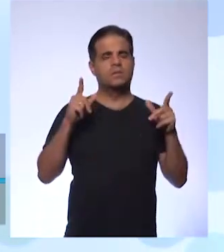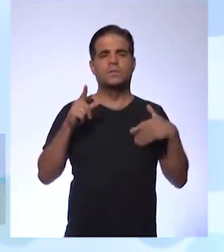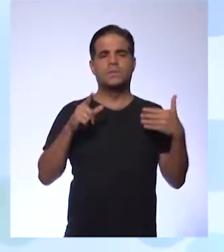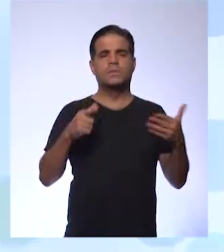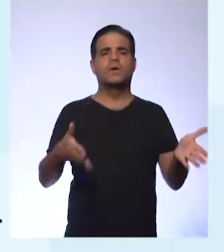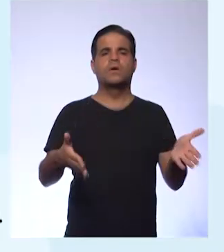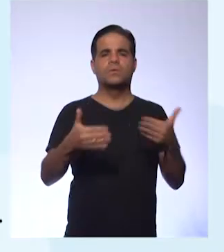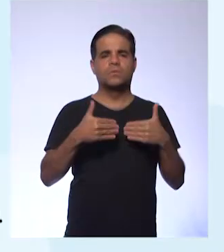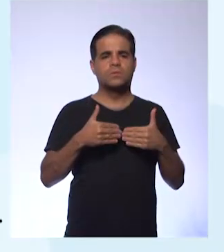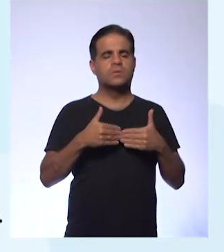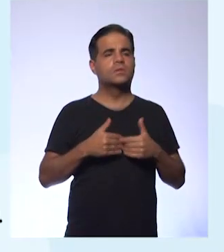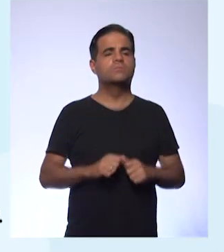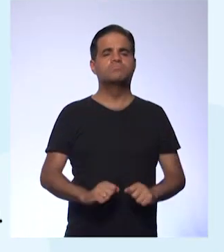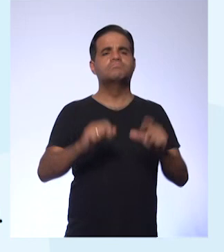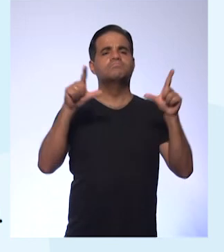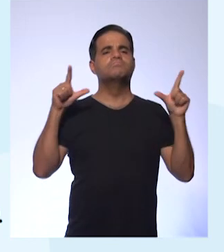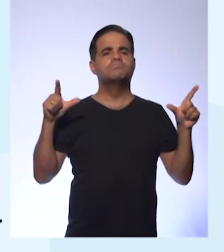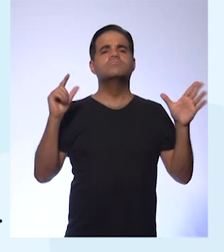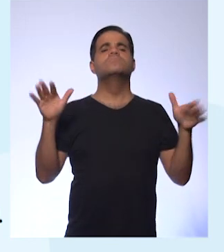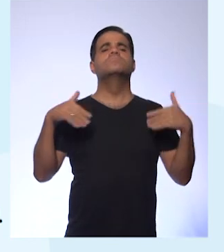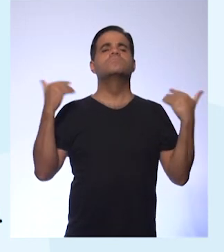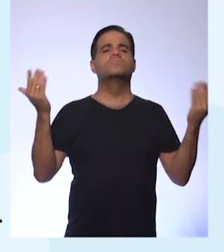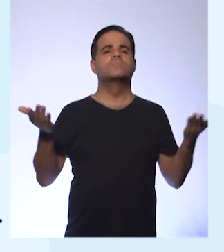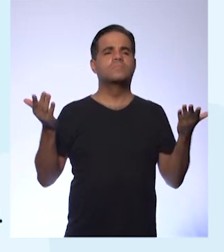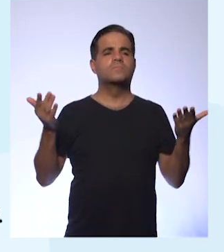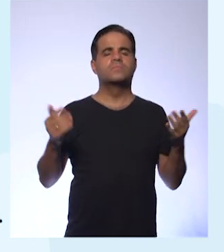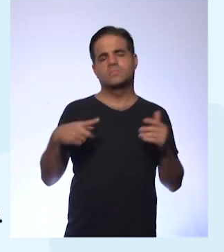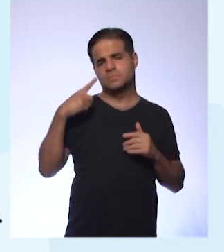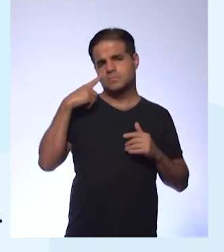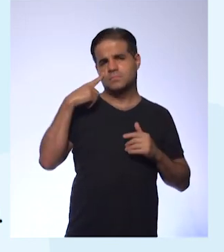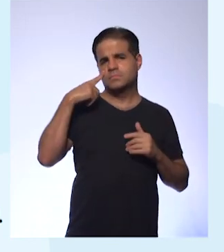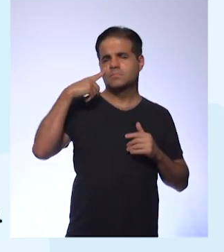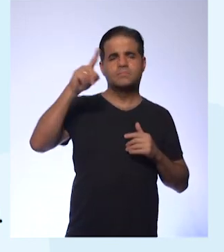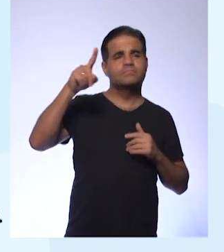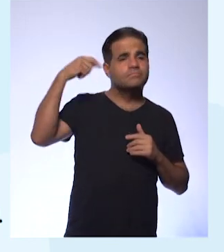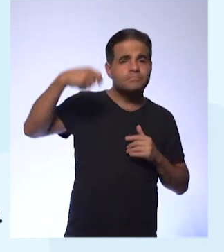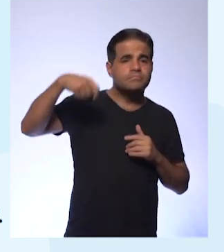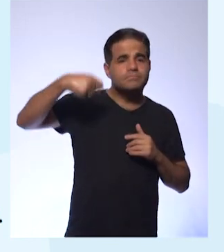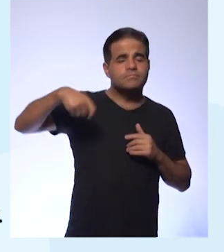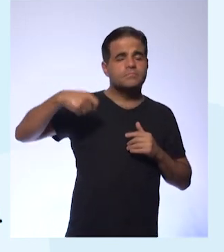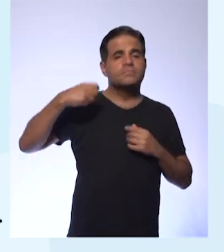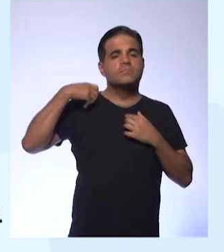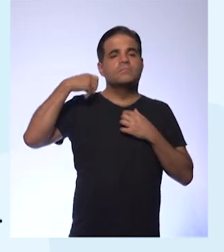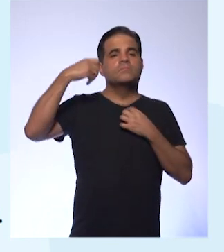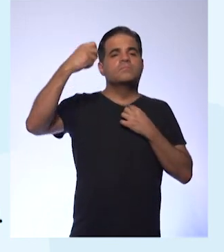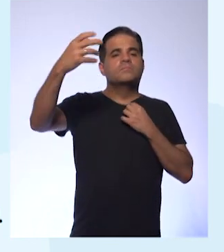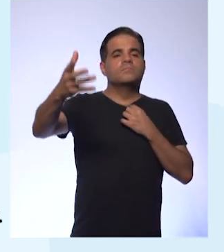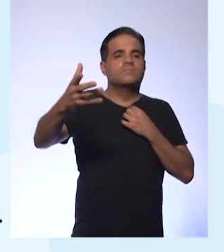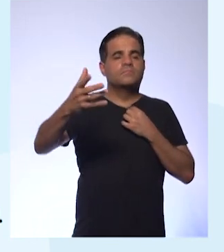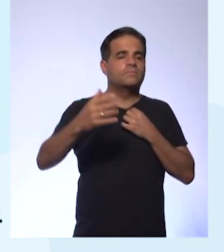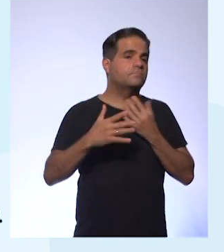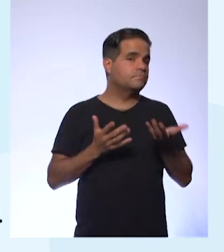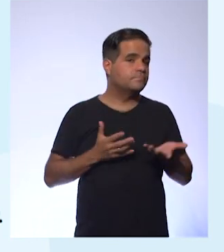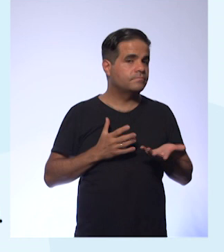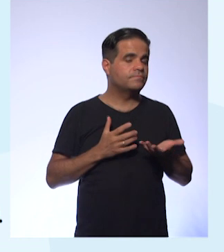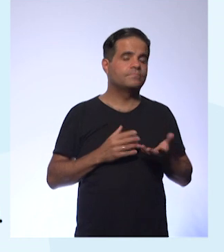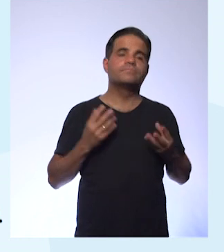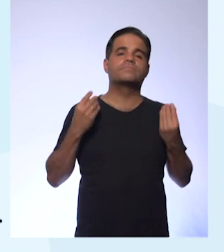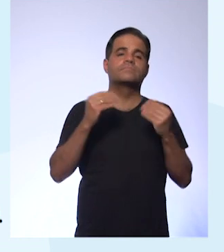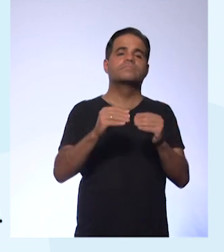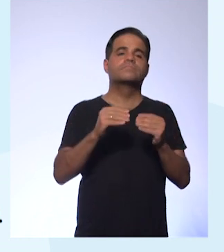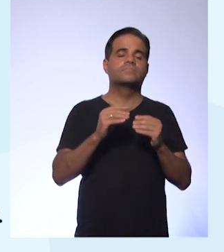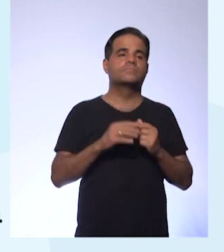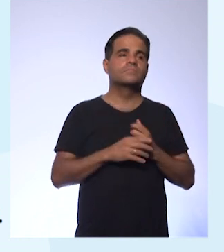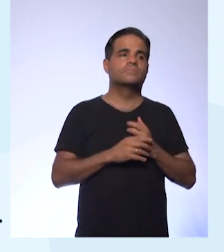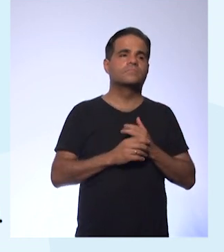Acolhida número 2, na tela. Em qual circunstância você precisa viajar? Gente, coloca aí pra